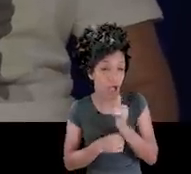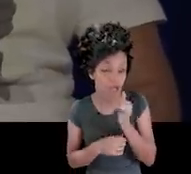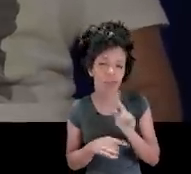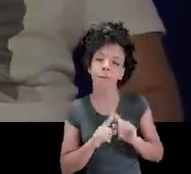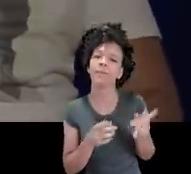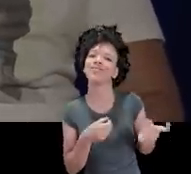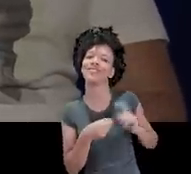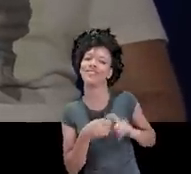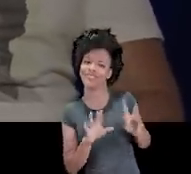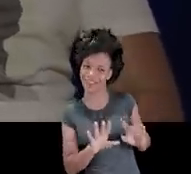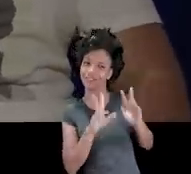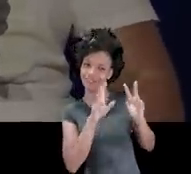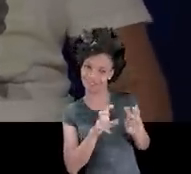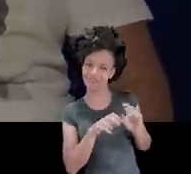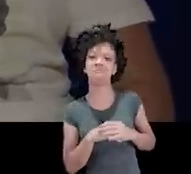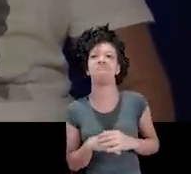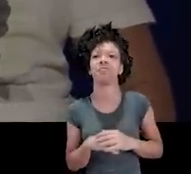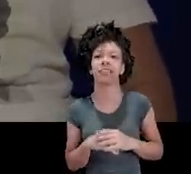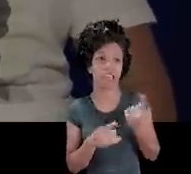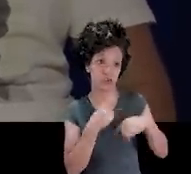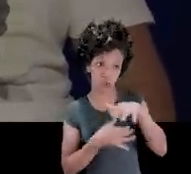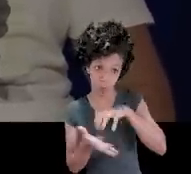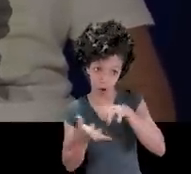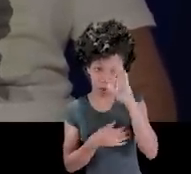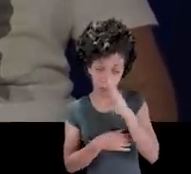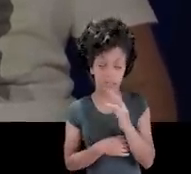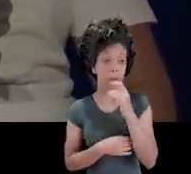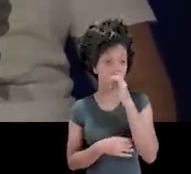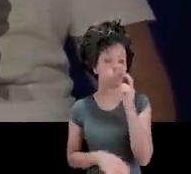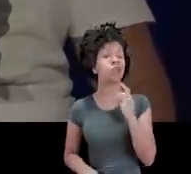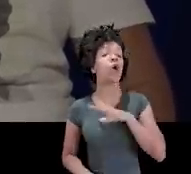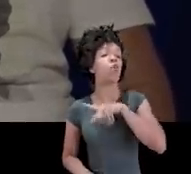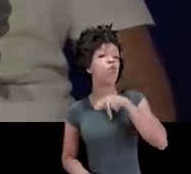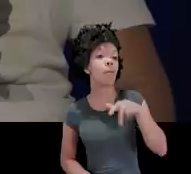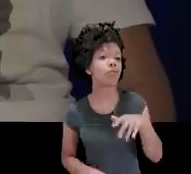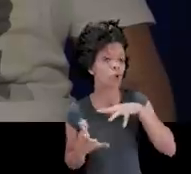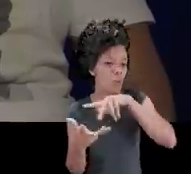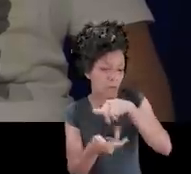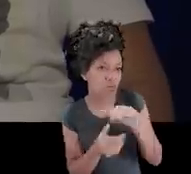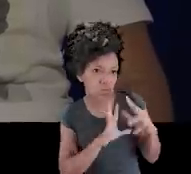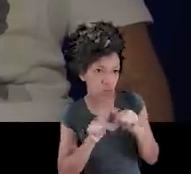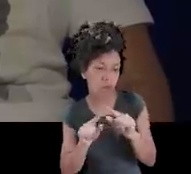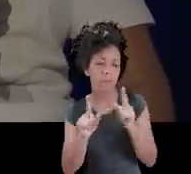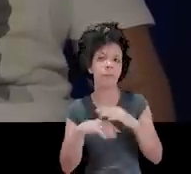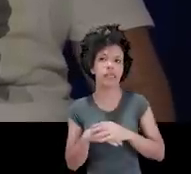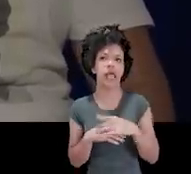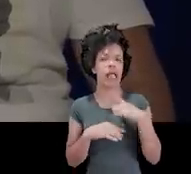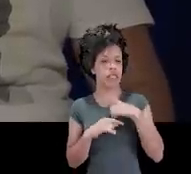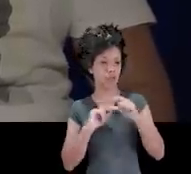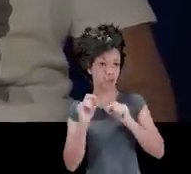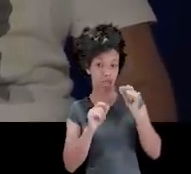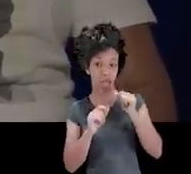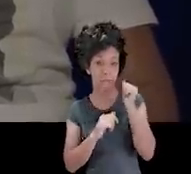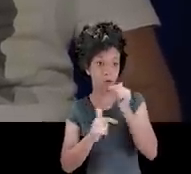coisa. Voltando a um tema que se tornou polêmico no Brasil inteiro, no mundo inteiro, essa questão da mulher careca, não é isso? Sim. Que